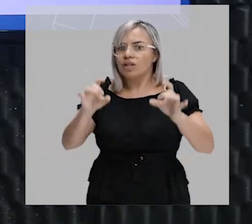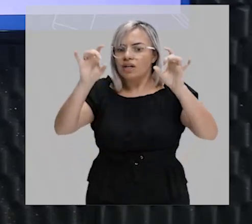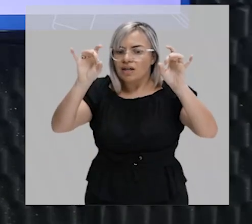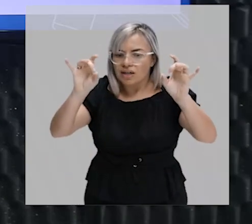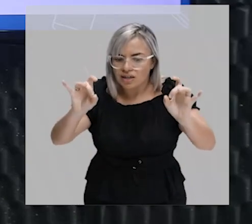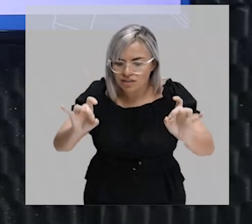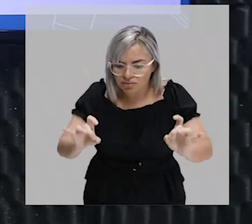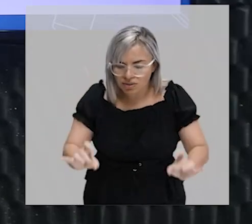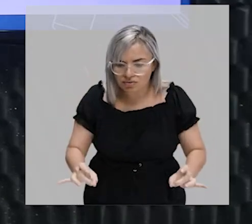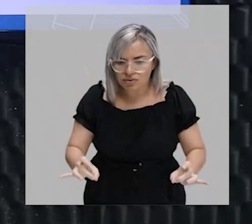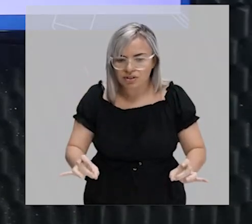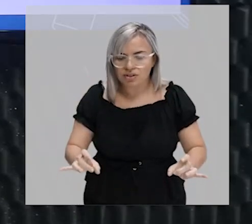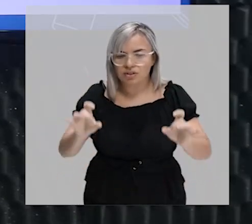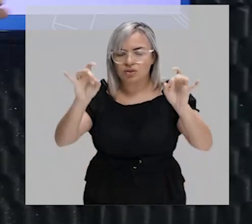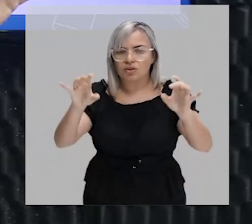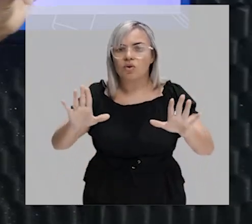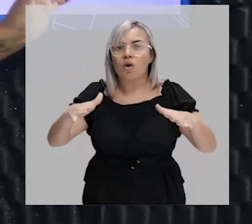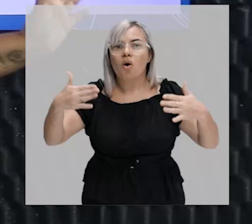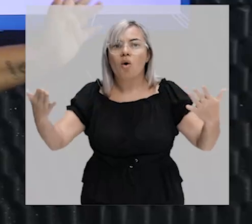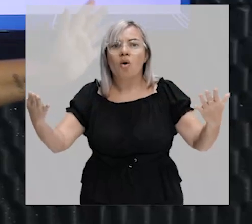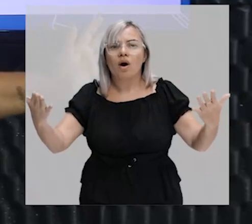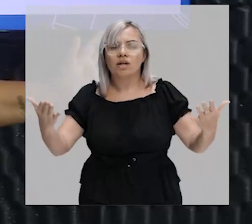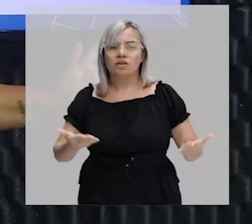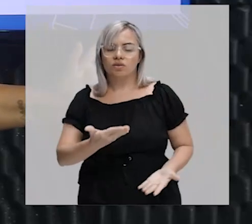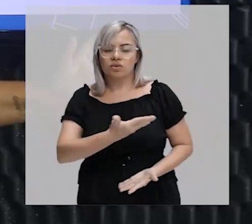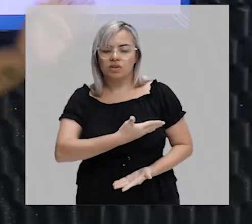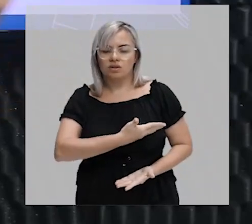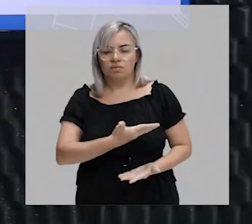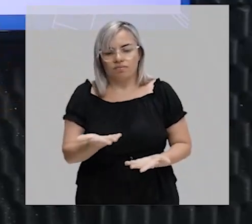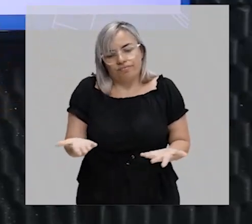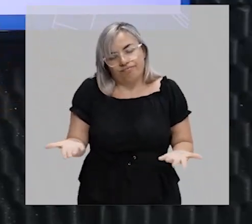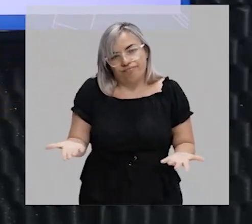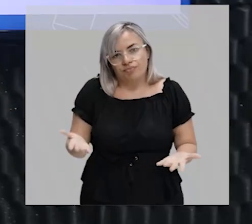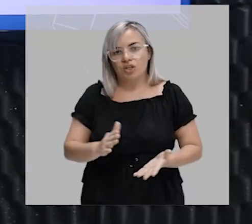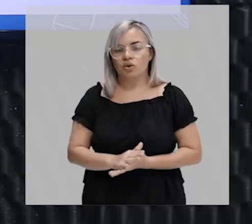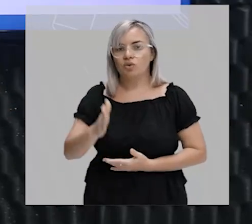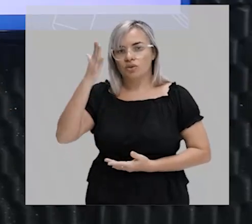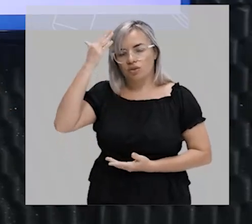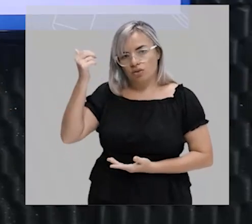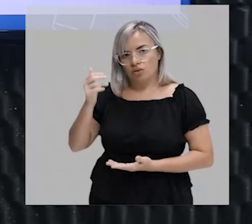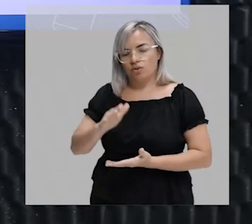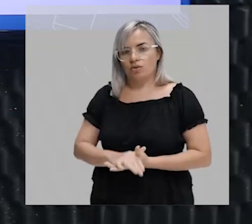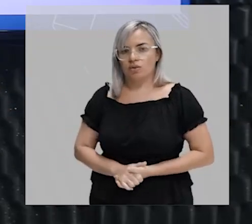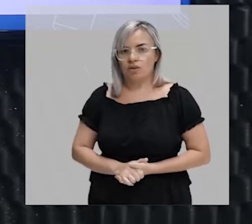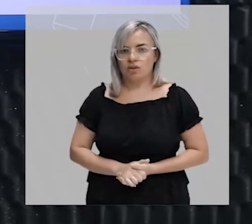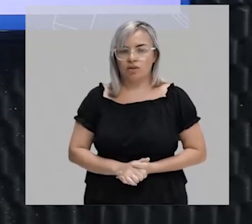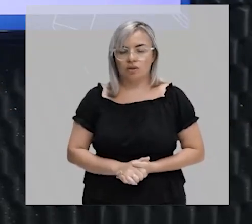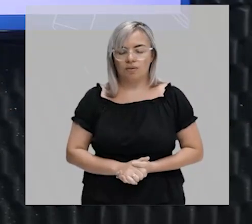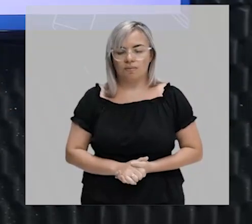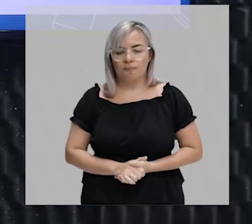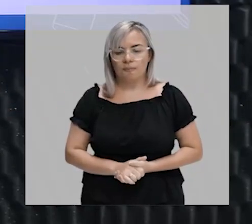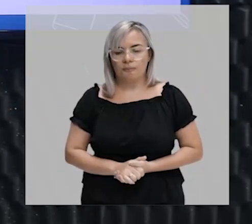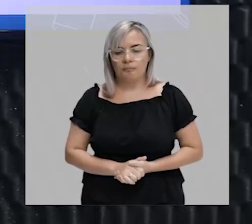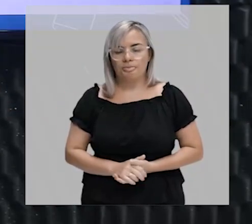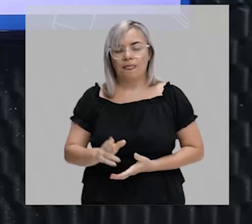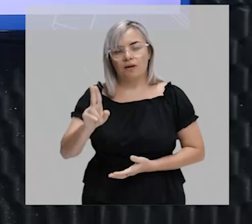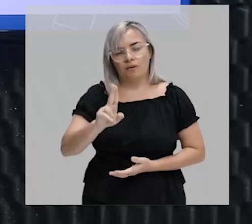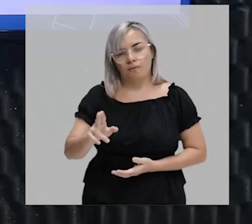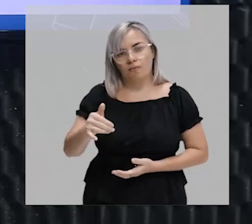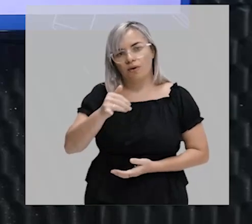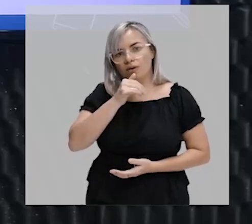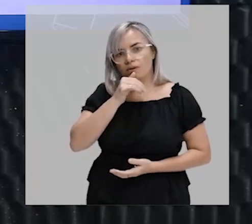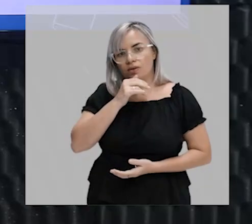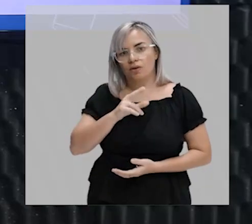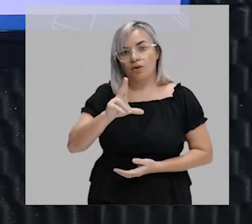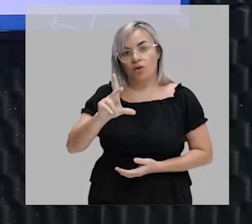com los amigos da plataforma. Então, aí eu estou utilizando los, que é um artigo